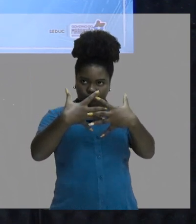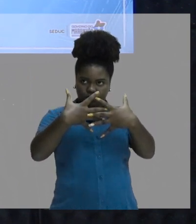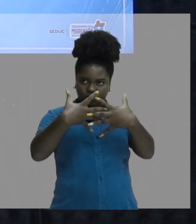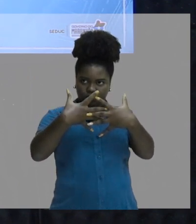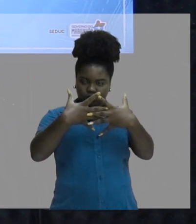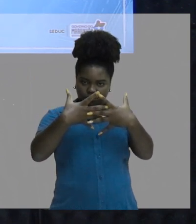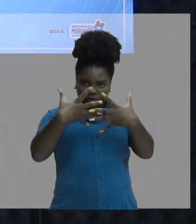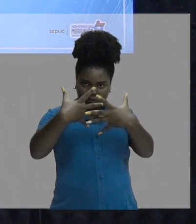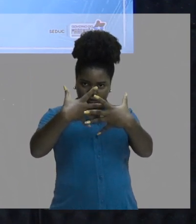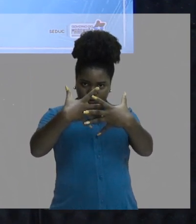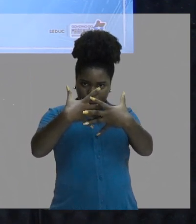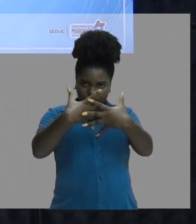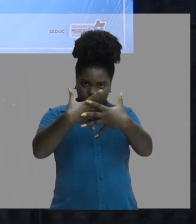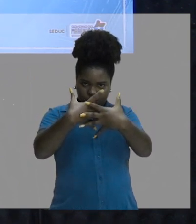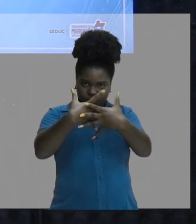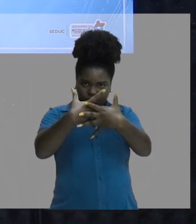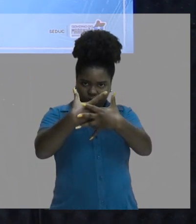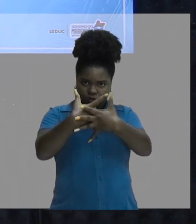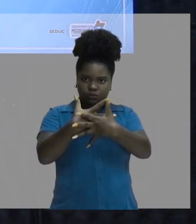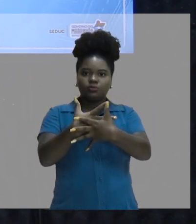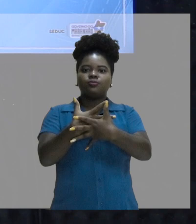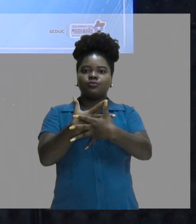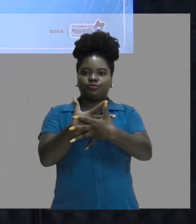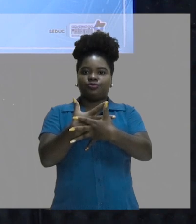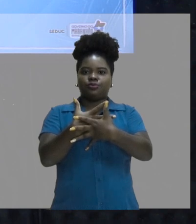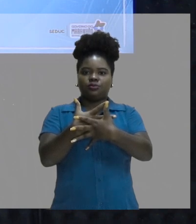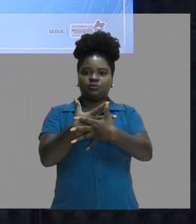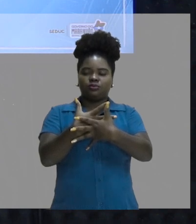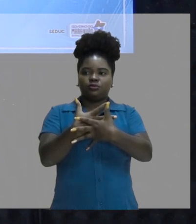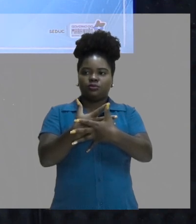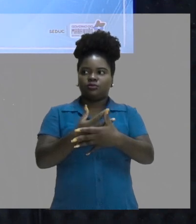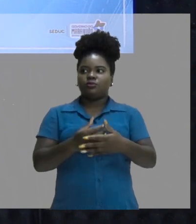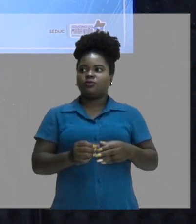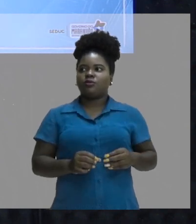quê? Deslizando, estão encapsuladas, digamos assim.